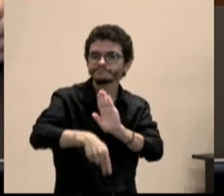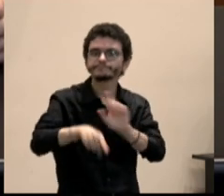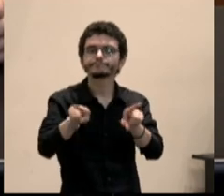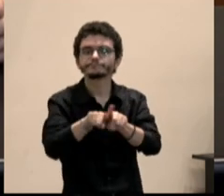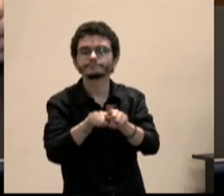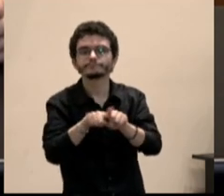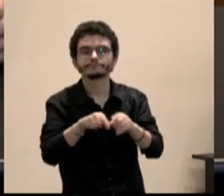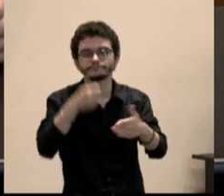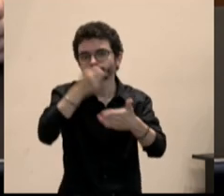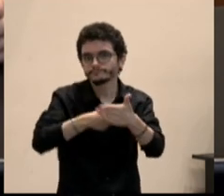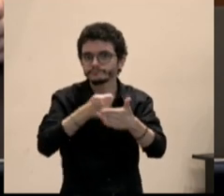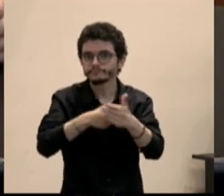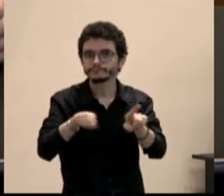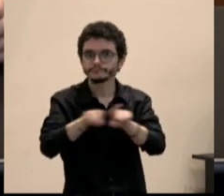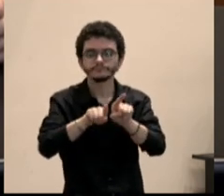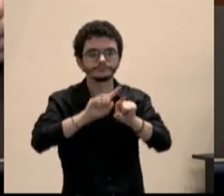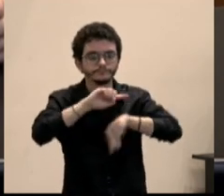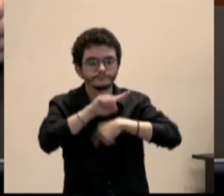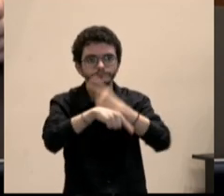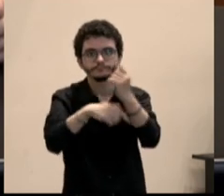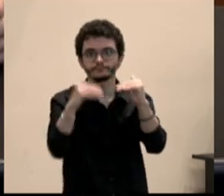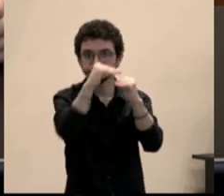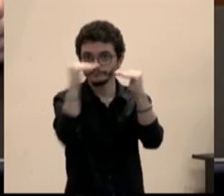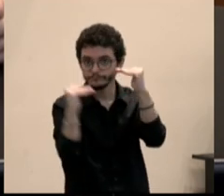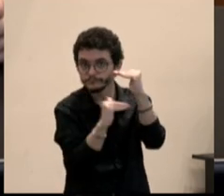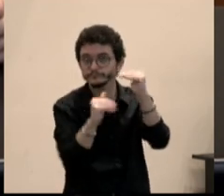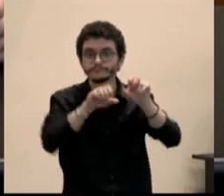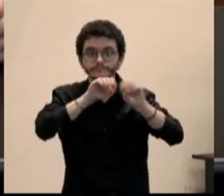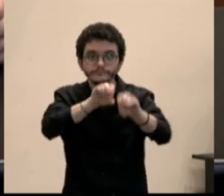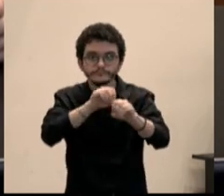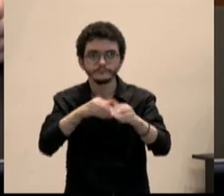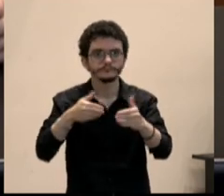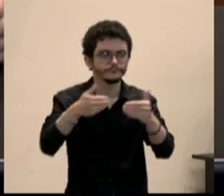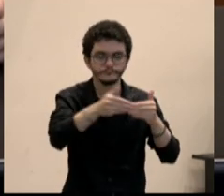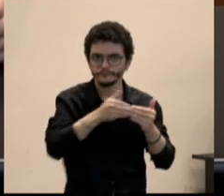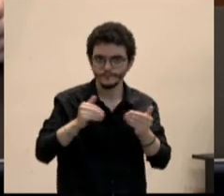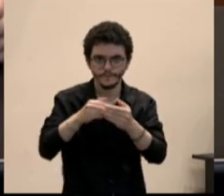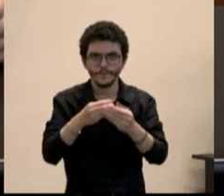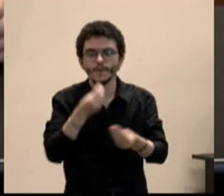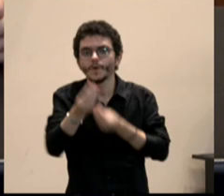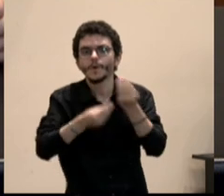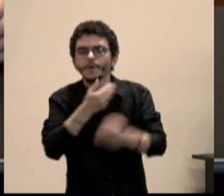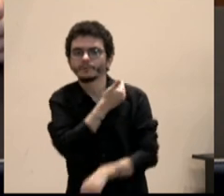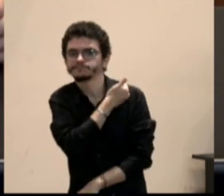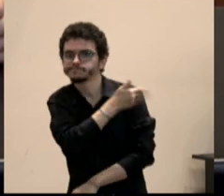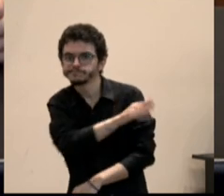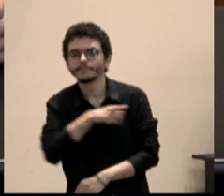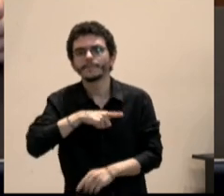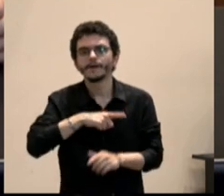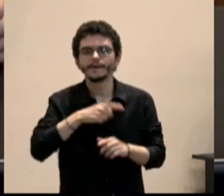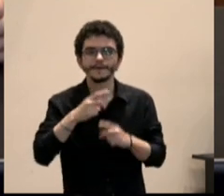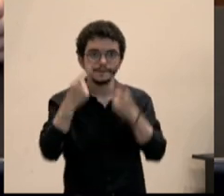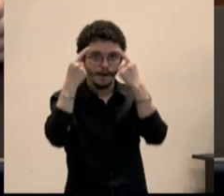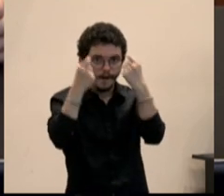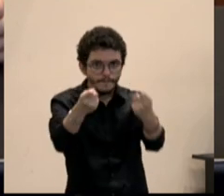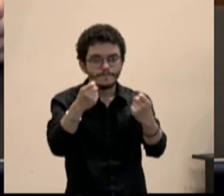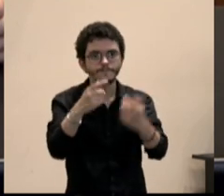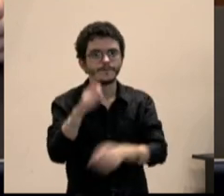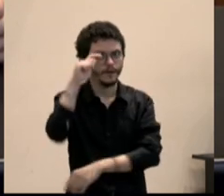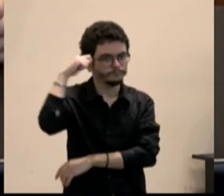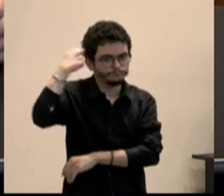enfrentamento e superação das desigualdades educacionais e de todas as formas de preconceito, violência,